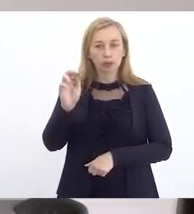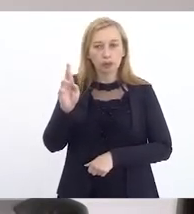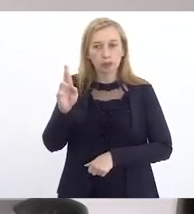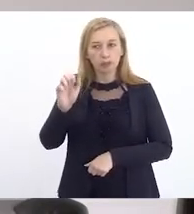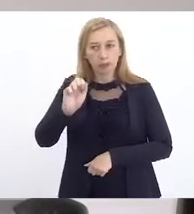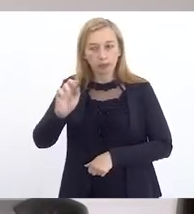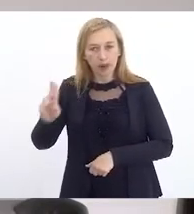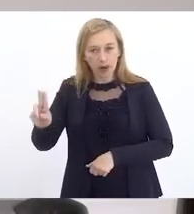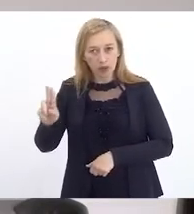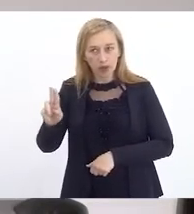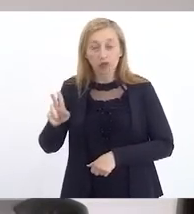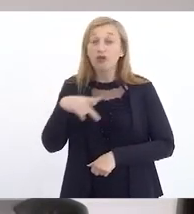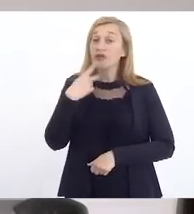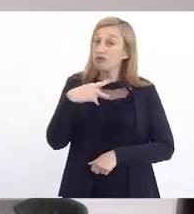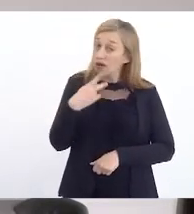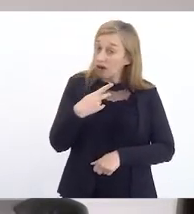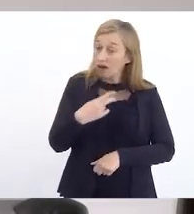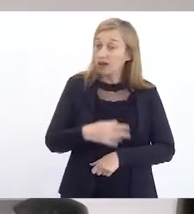dizer que